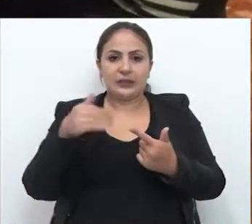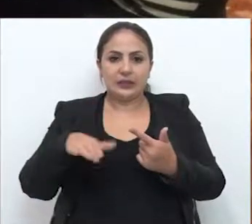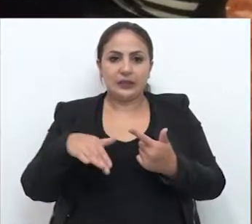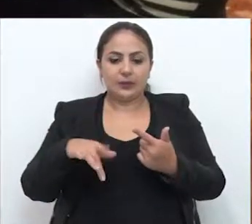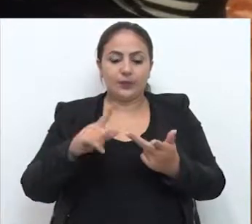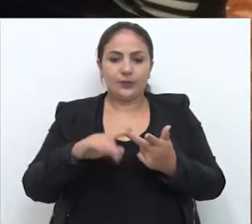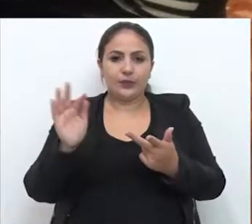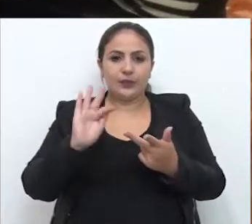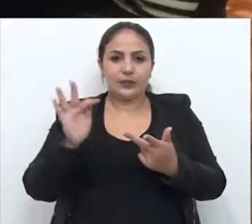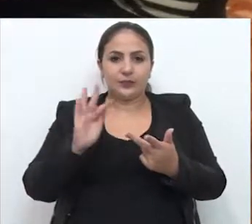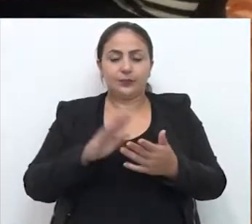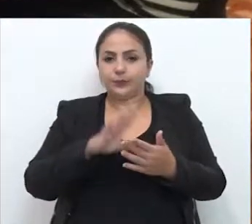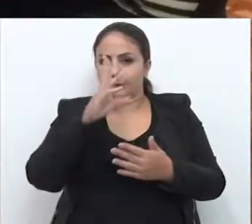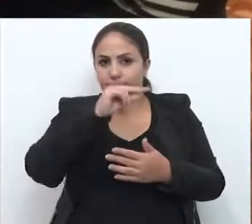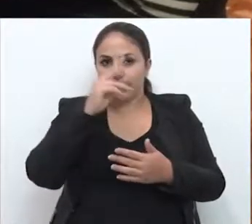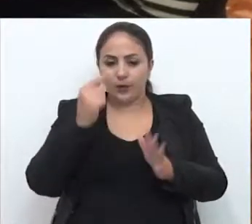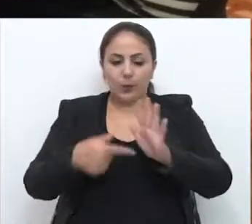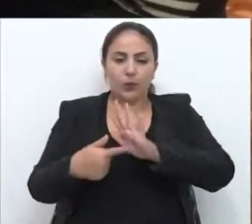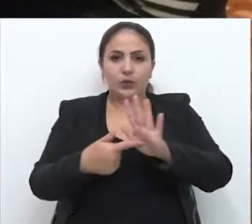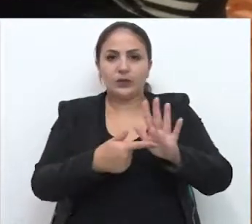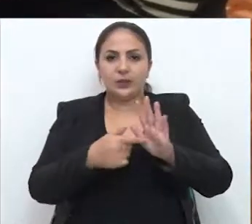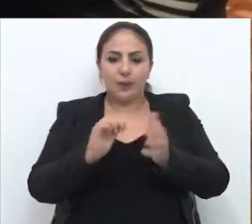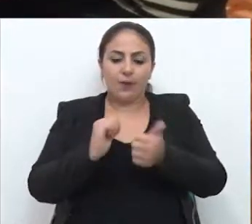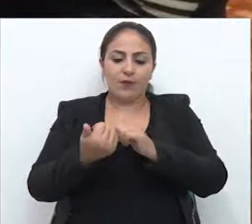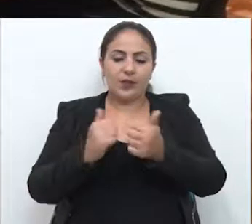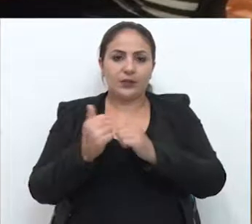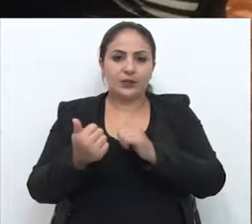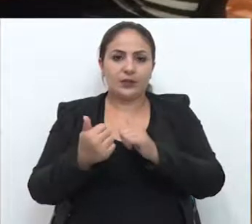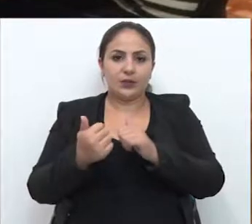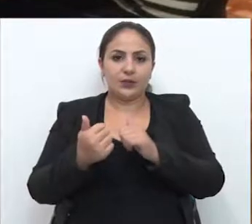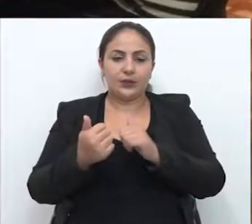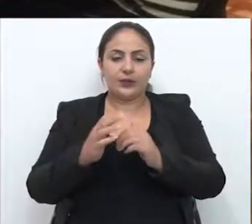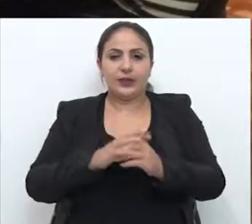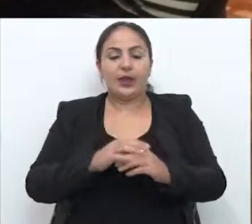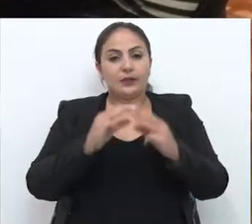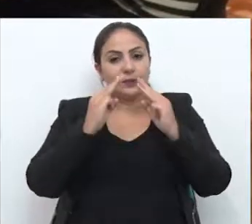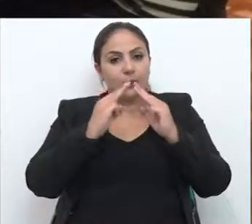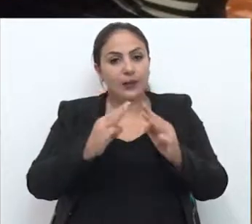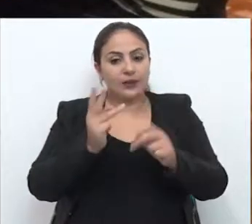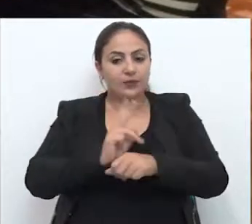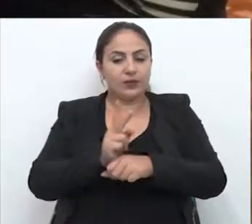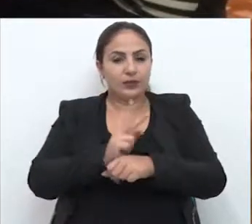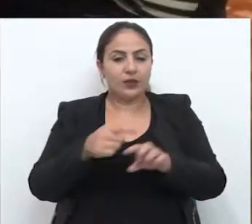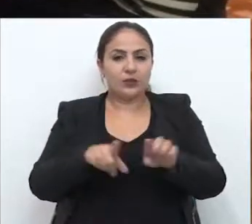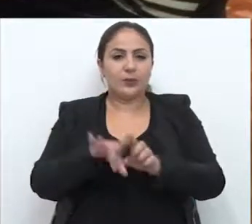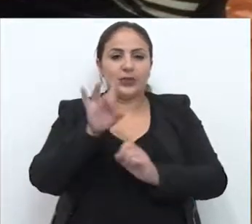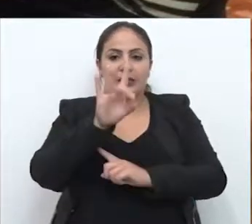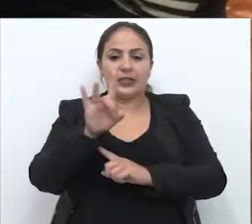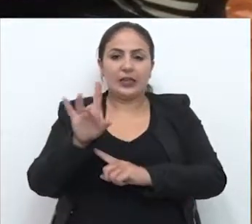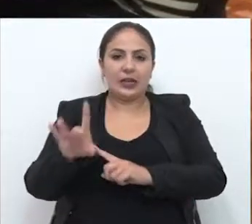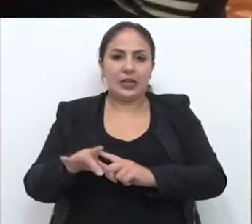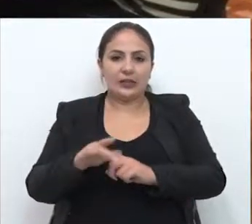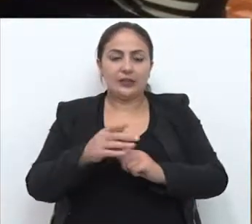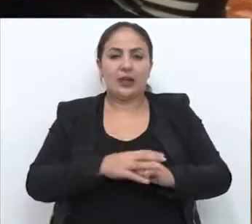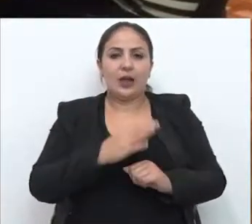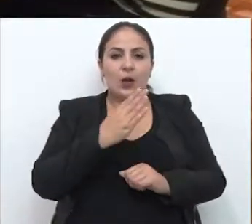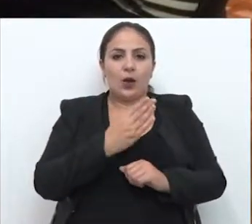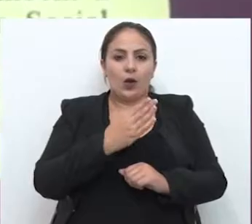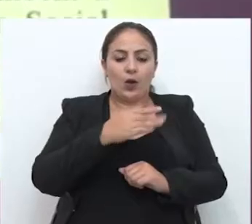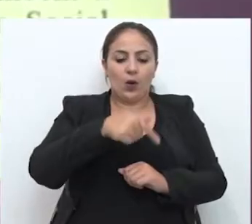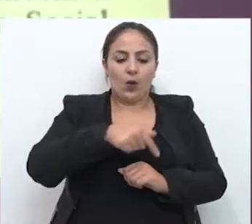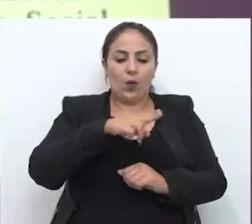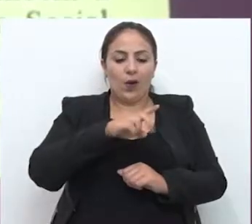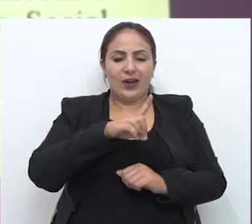e fevereiro, o Poder Executivo apresenta uma avaliação do cumprimento das metas fiscais de cada